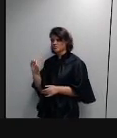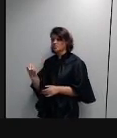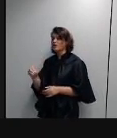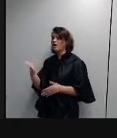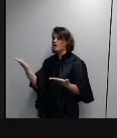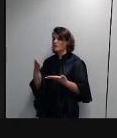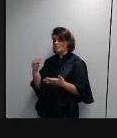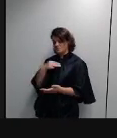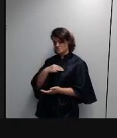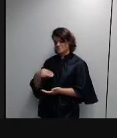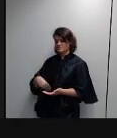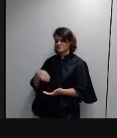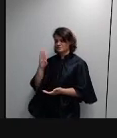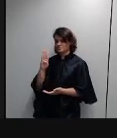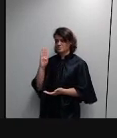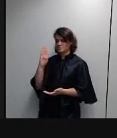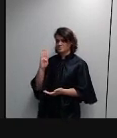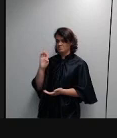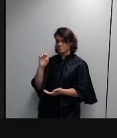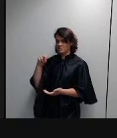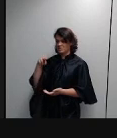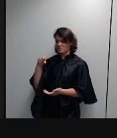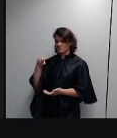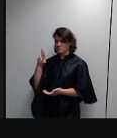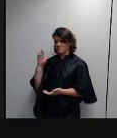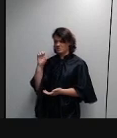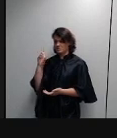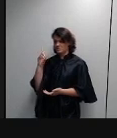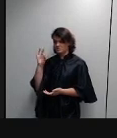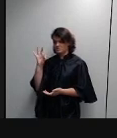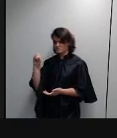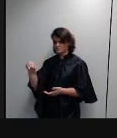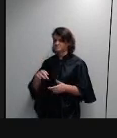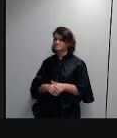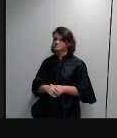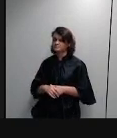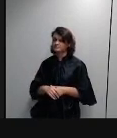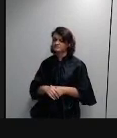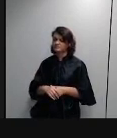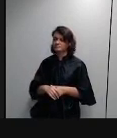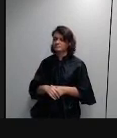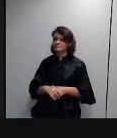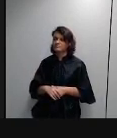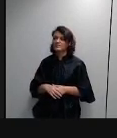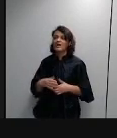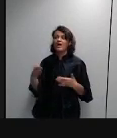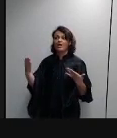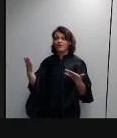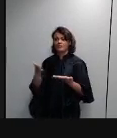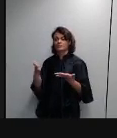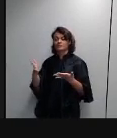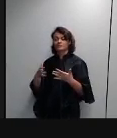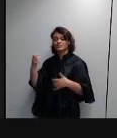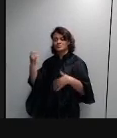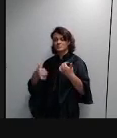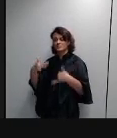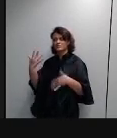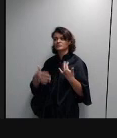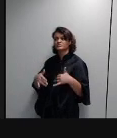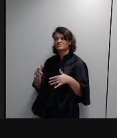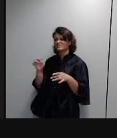Benedito Presidente ele a turma é aquela questão já antiga que até já está terminando